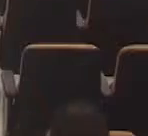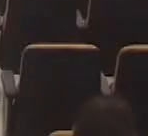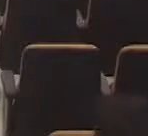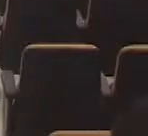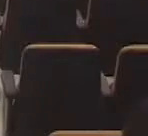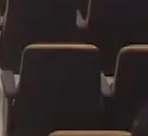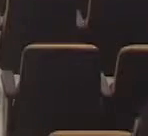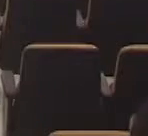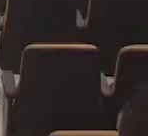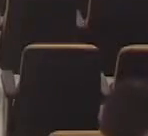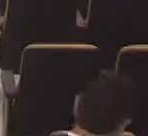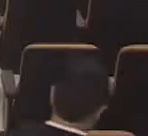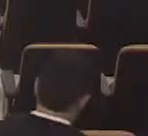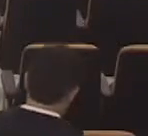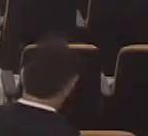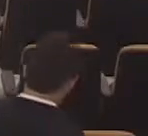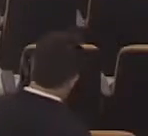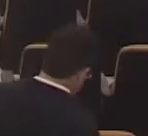Sagrada.